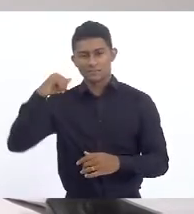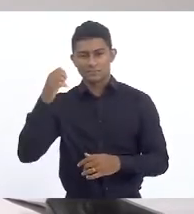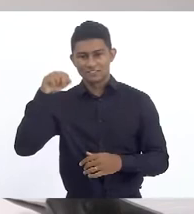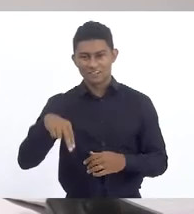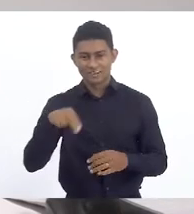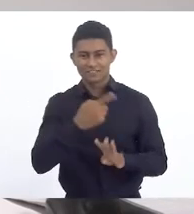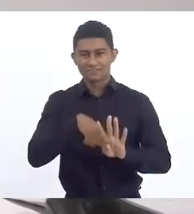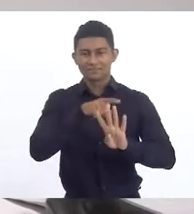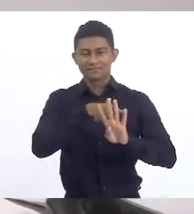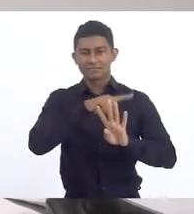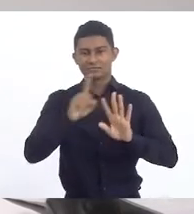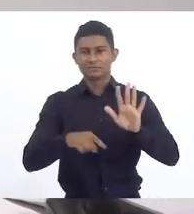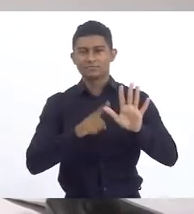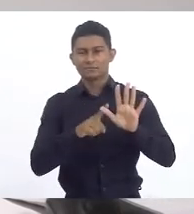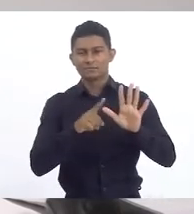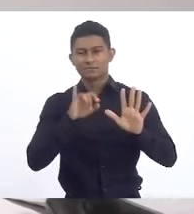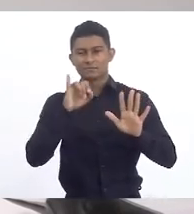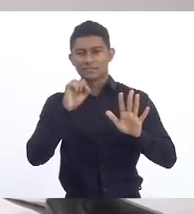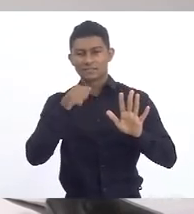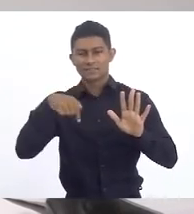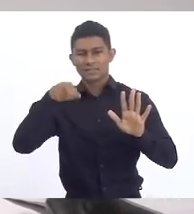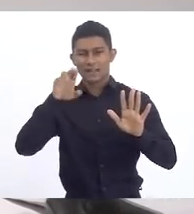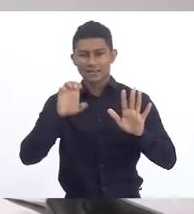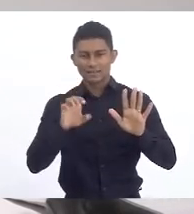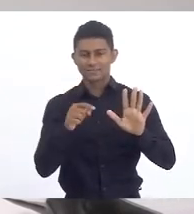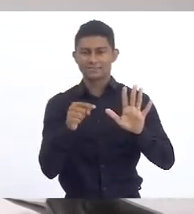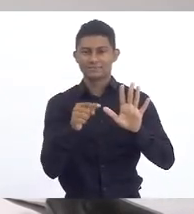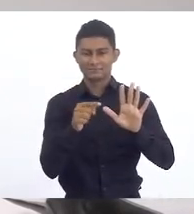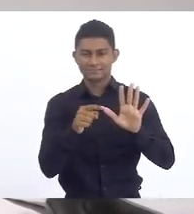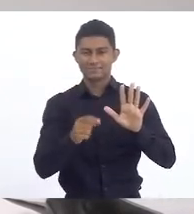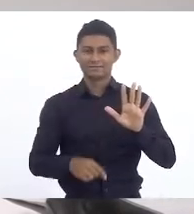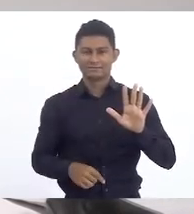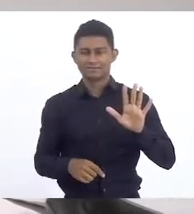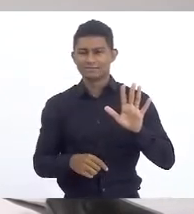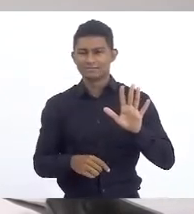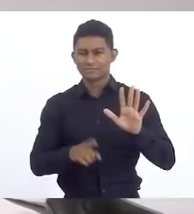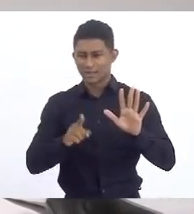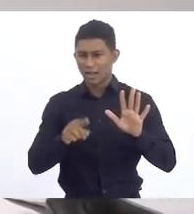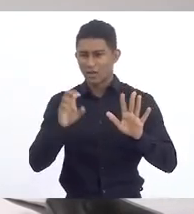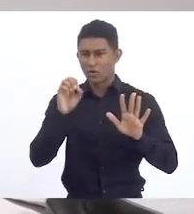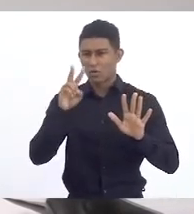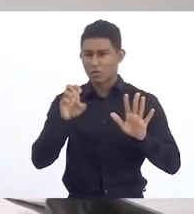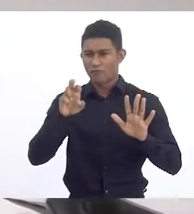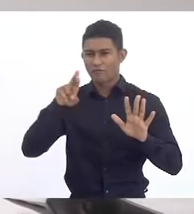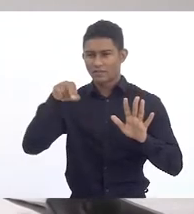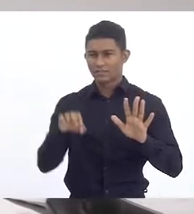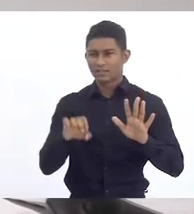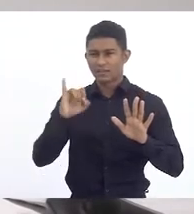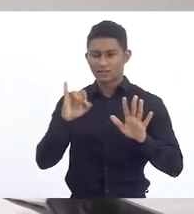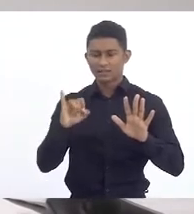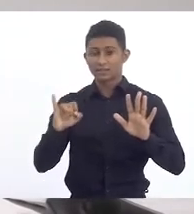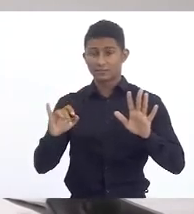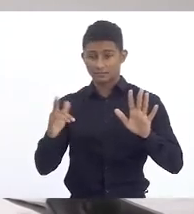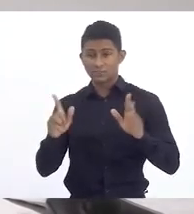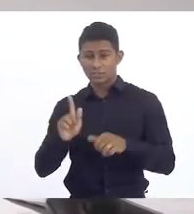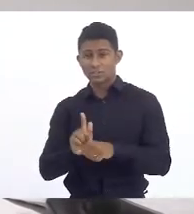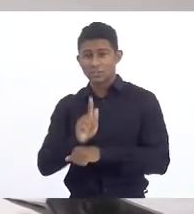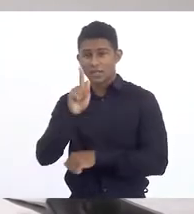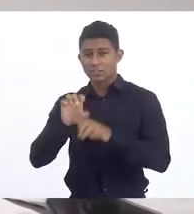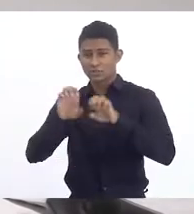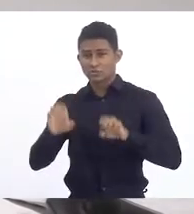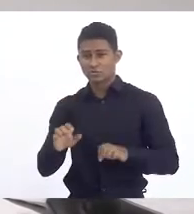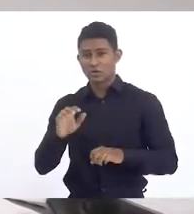empresarial, o Isaac Overney, gerente de infraestrutura da